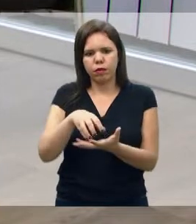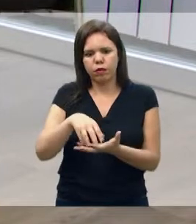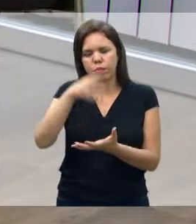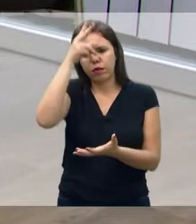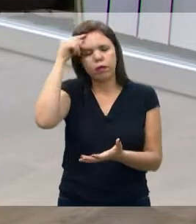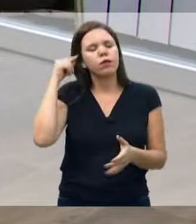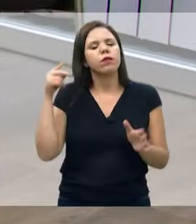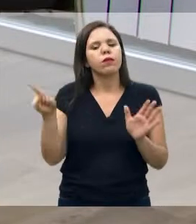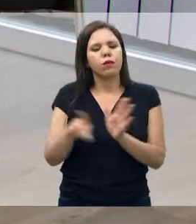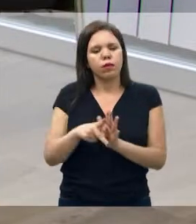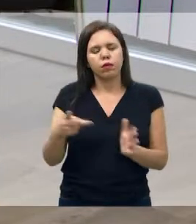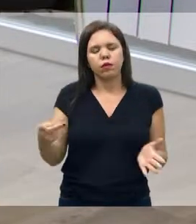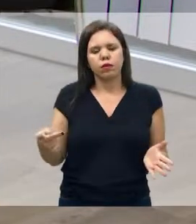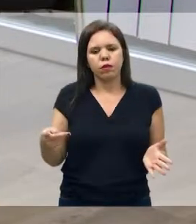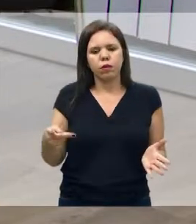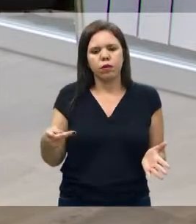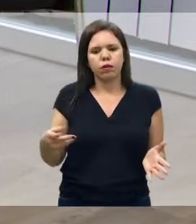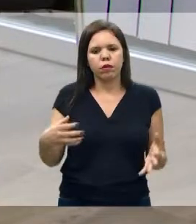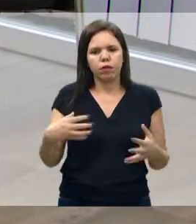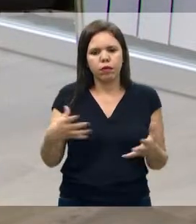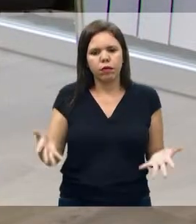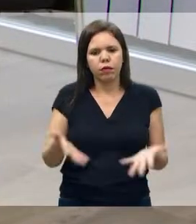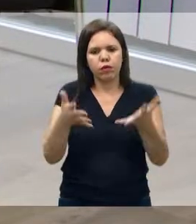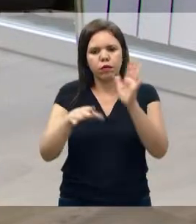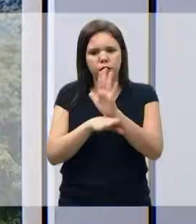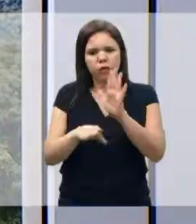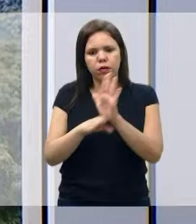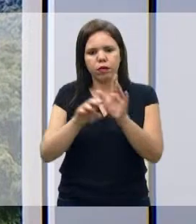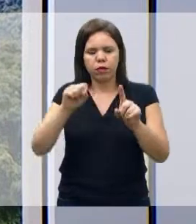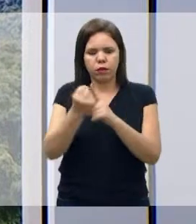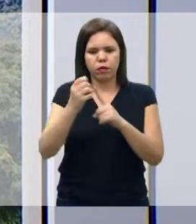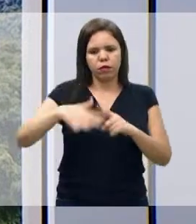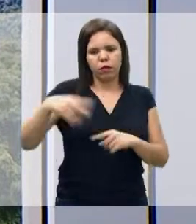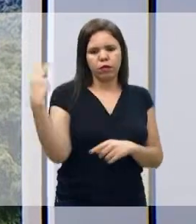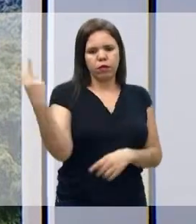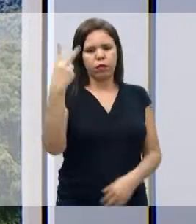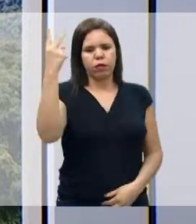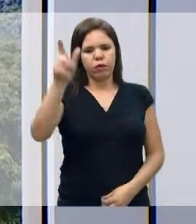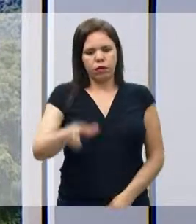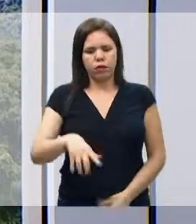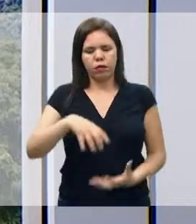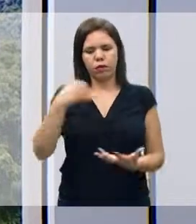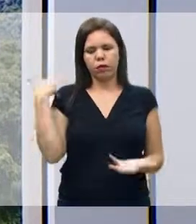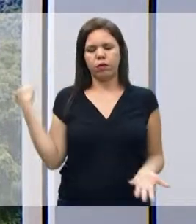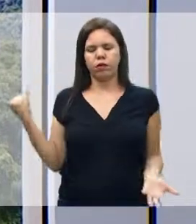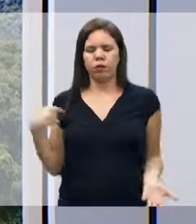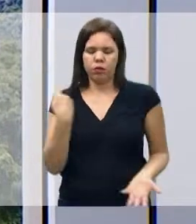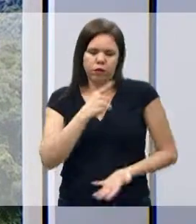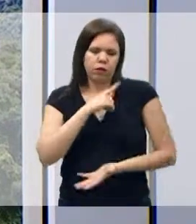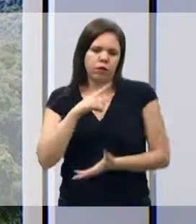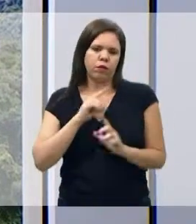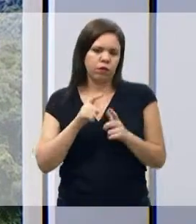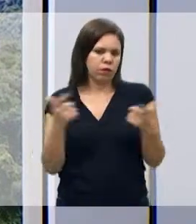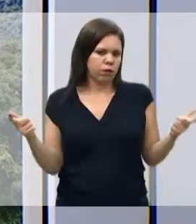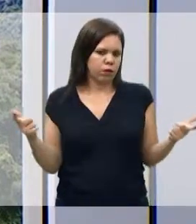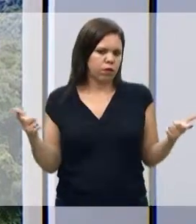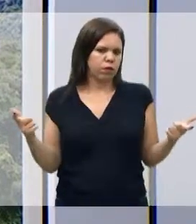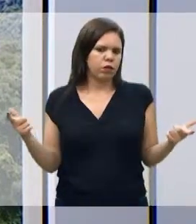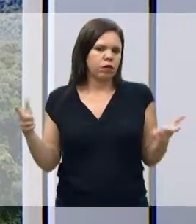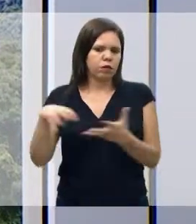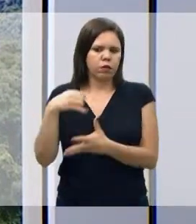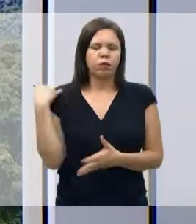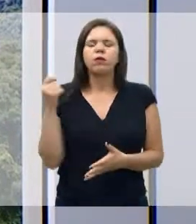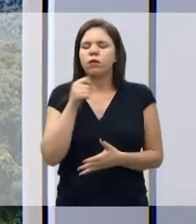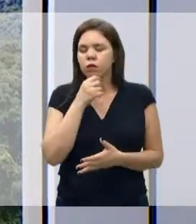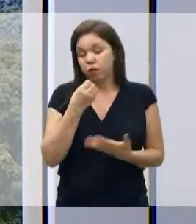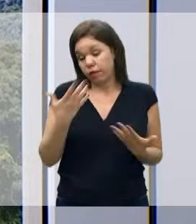pertencimento, sentir que contribui para a sociedade, que seja valorizado. Então, nós temos a maioria dos idosos assim,